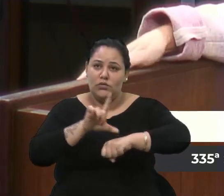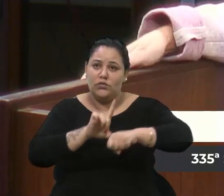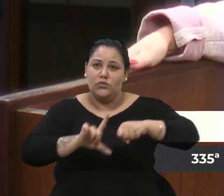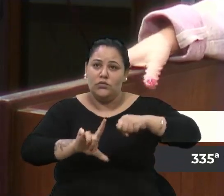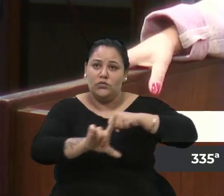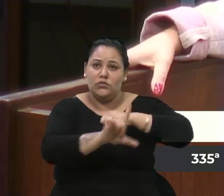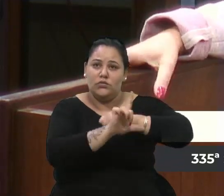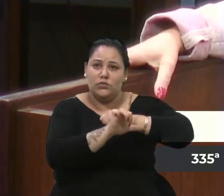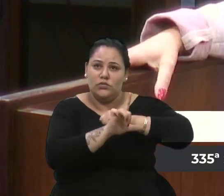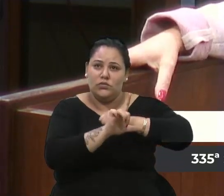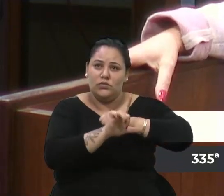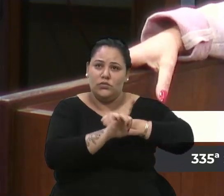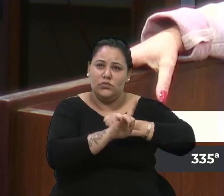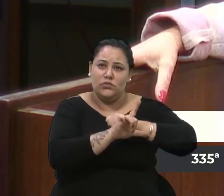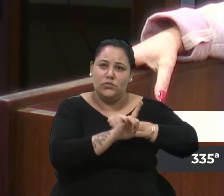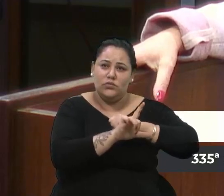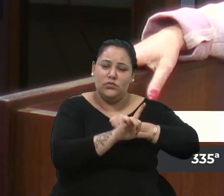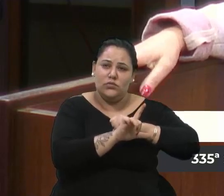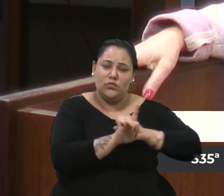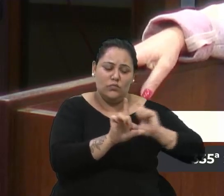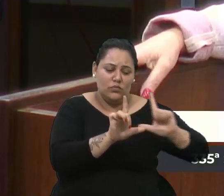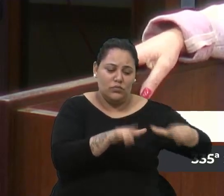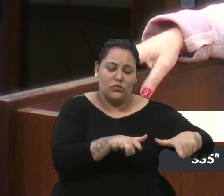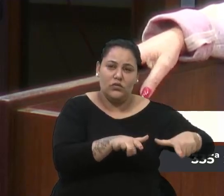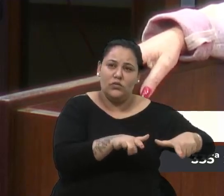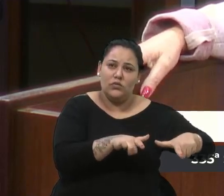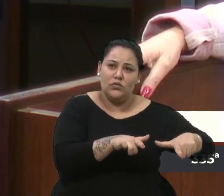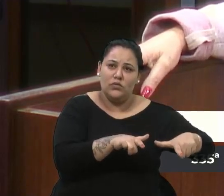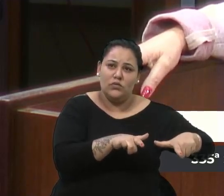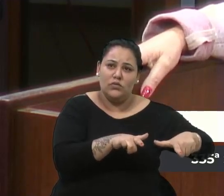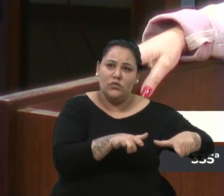dos Vinhedos, ali, mas é no bairro